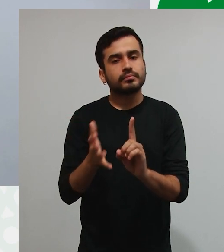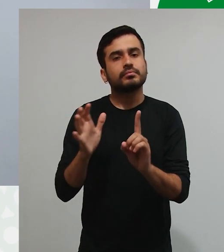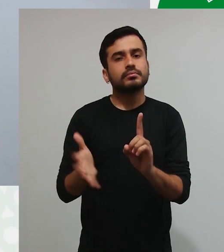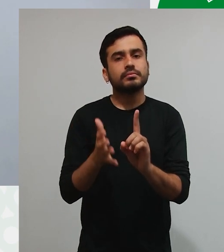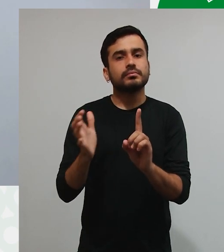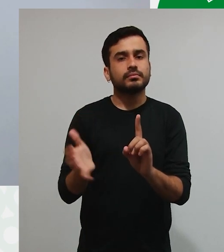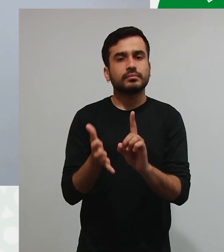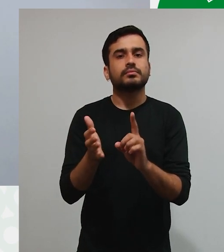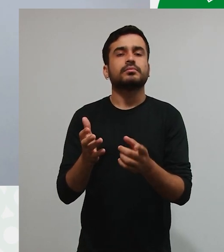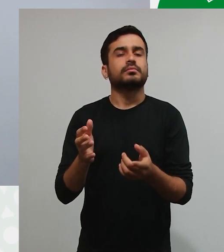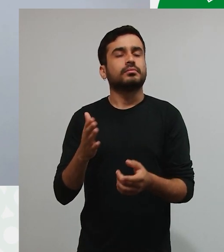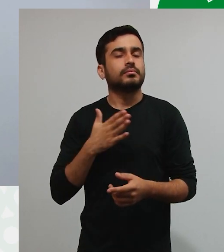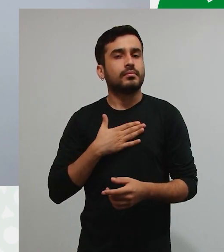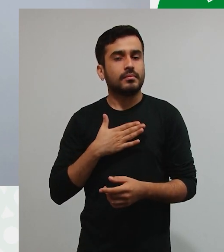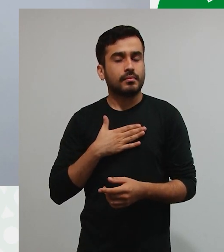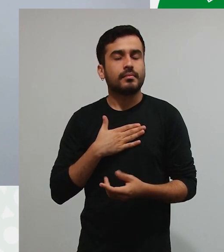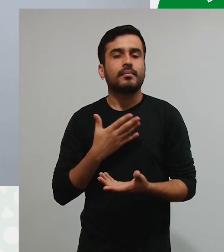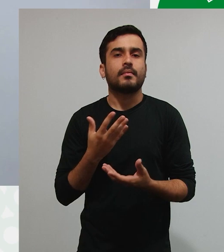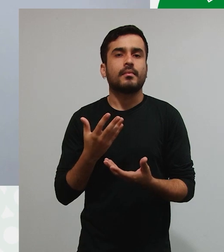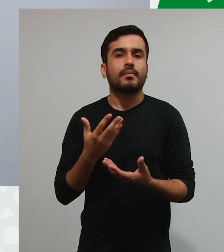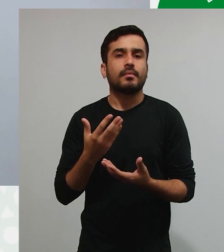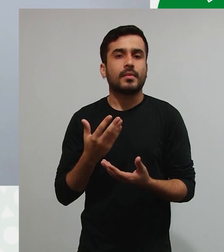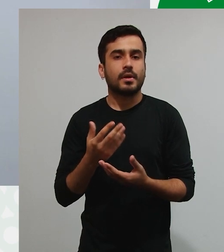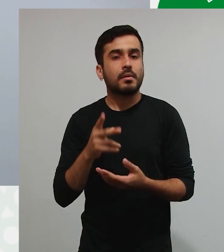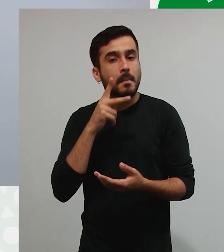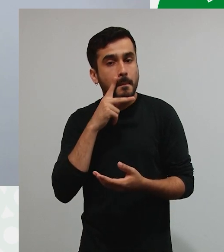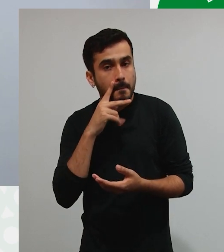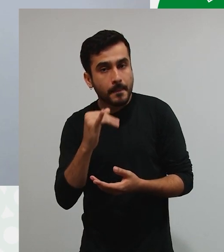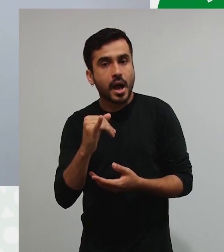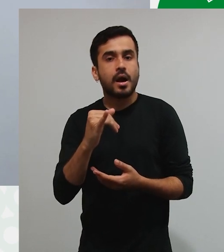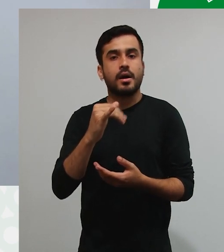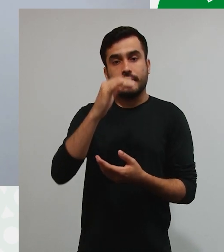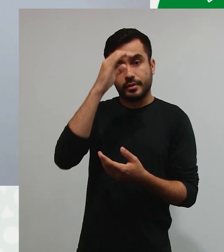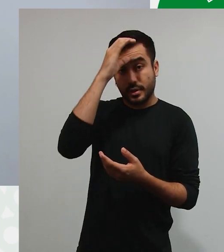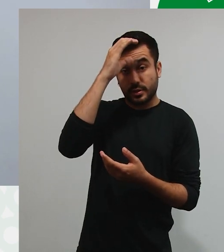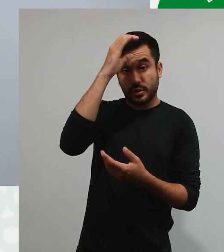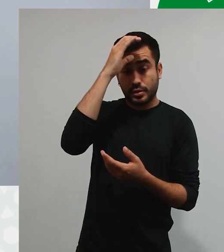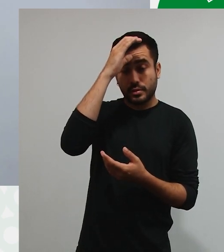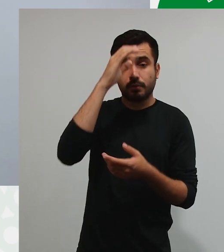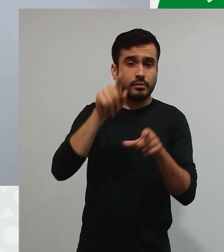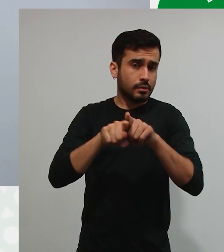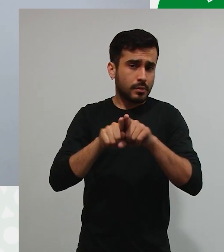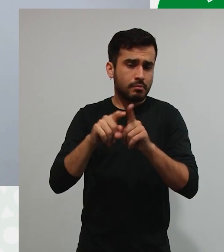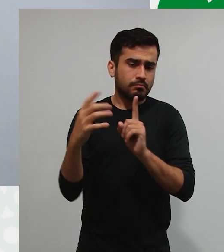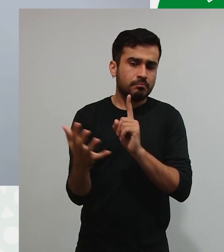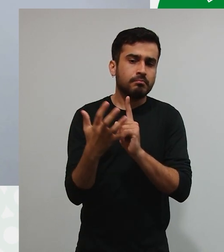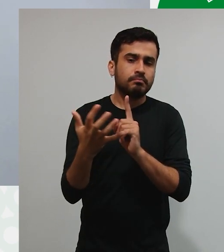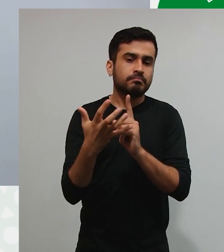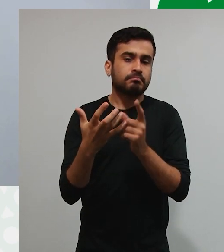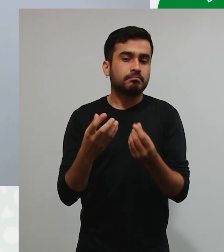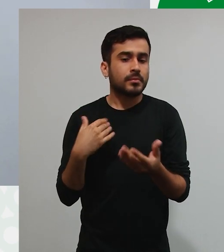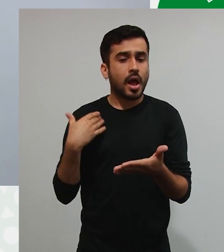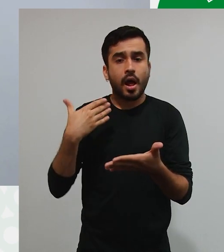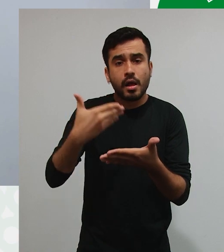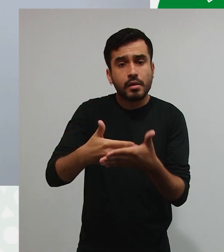a formação. Fiz pós-graduação, especializações